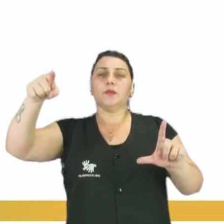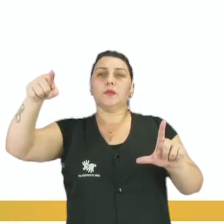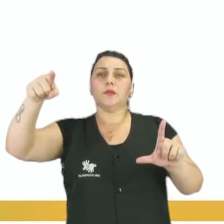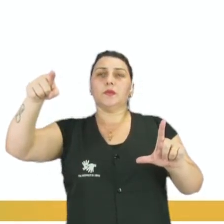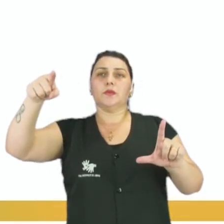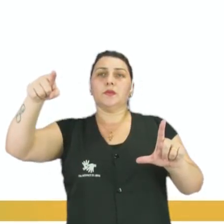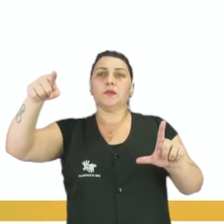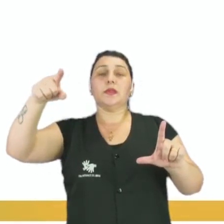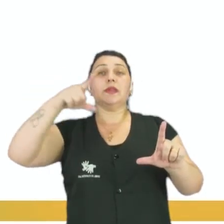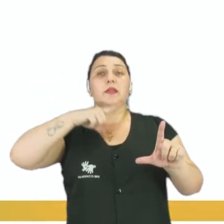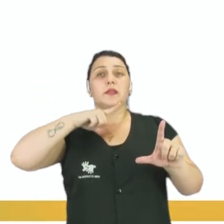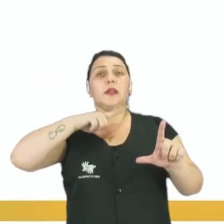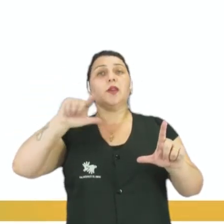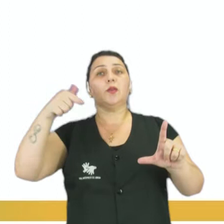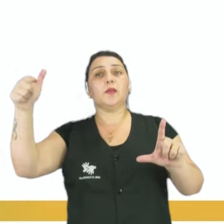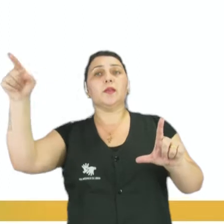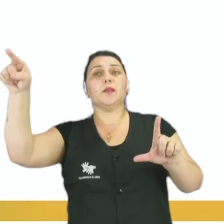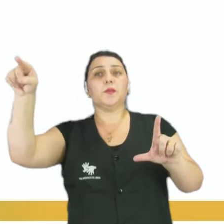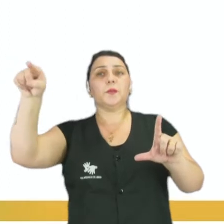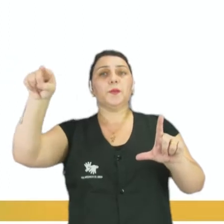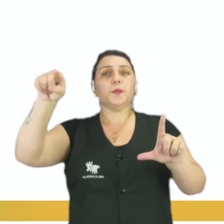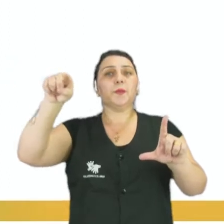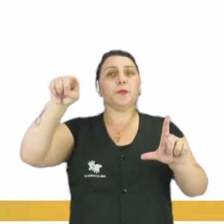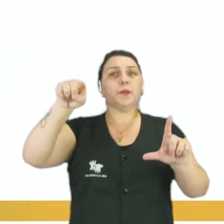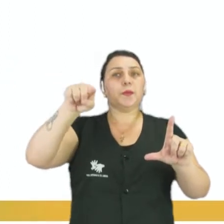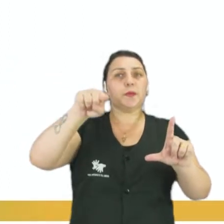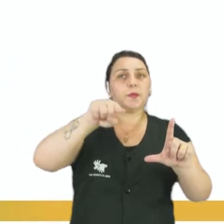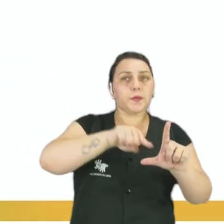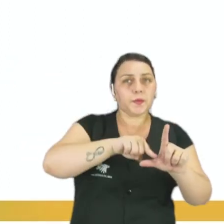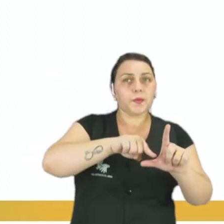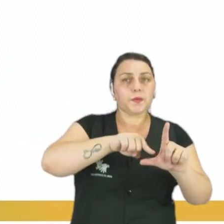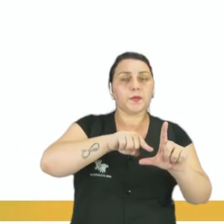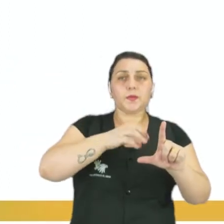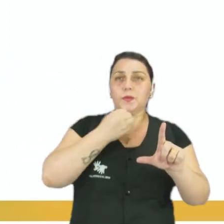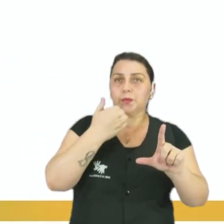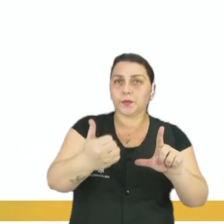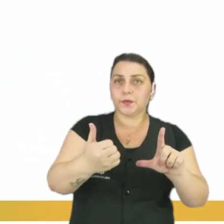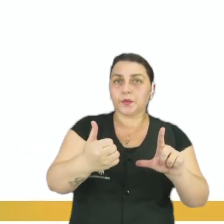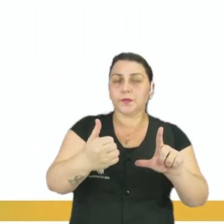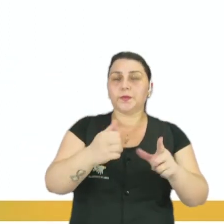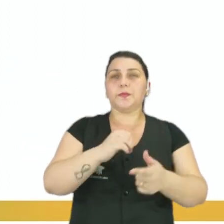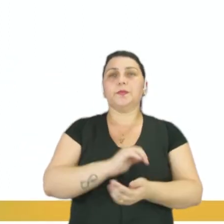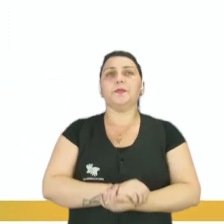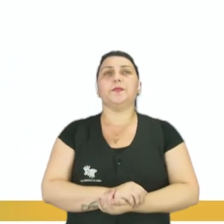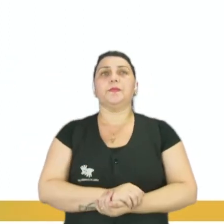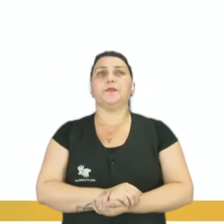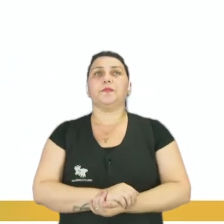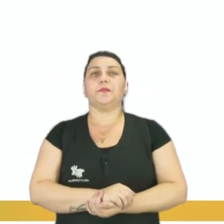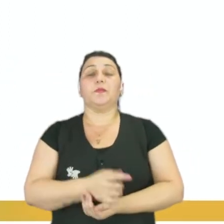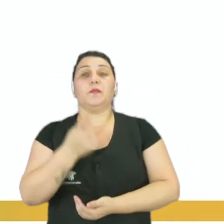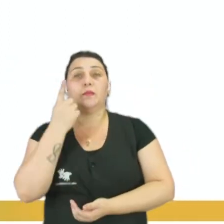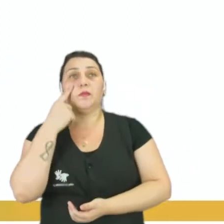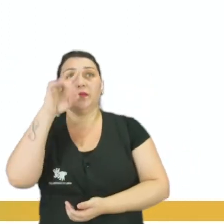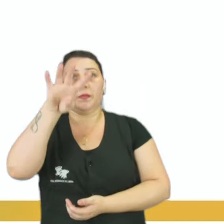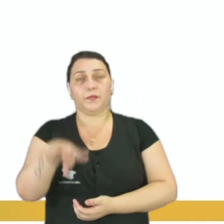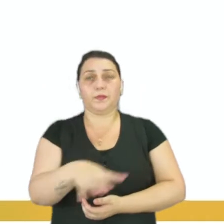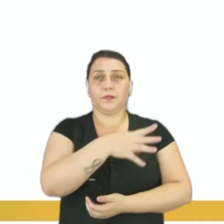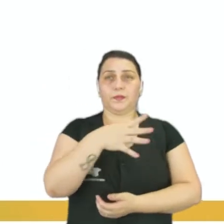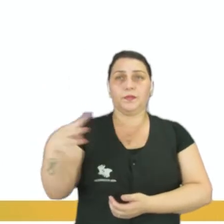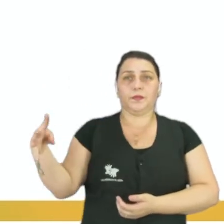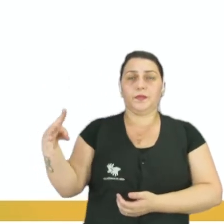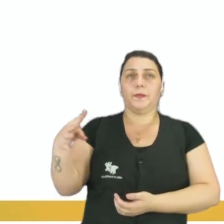crescente mas existe o que ela estará decrescente tudo bem gente até aqui então olha só